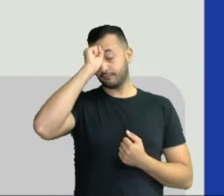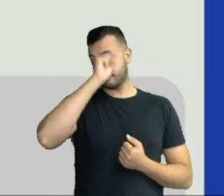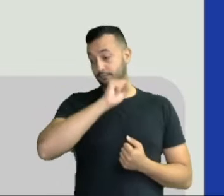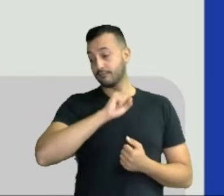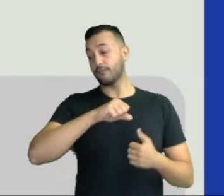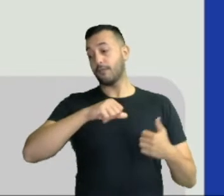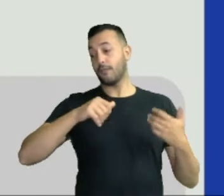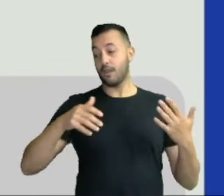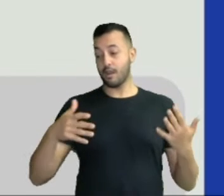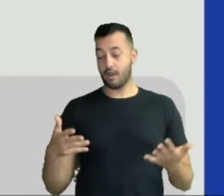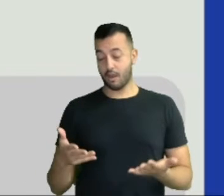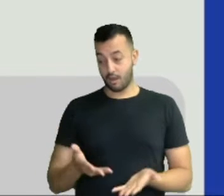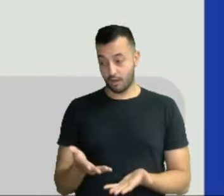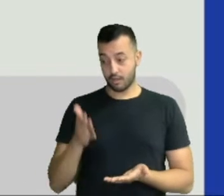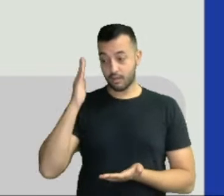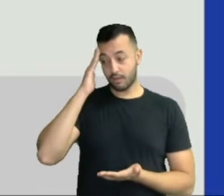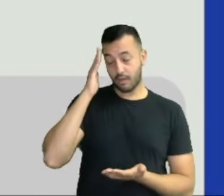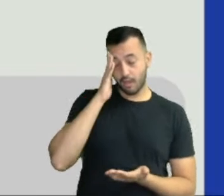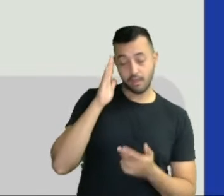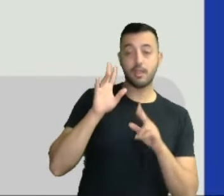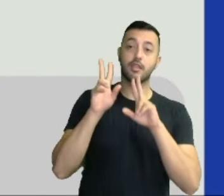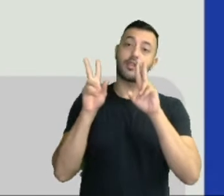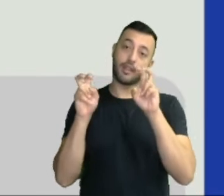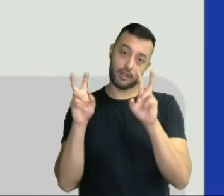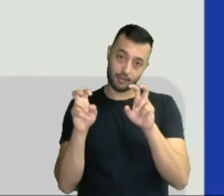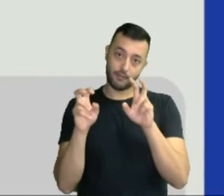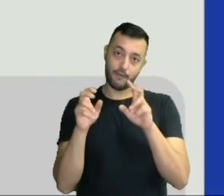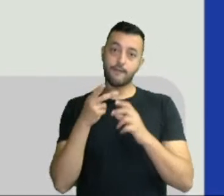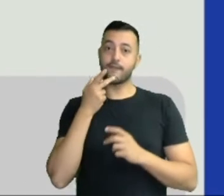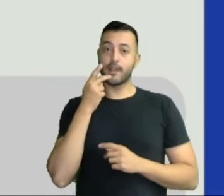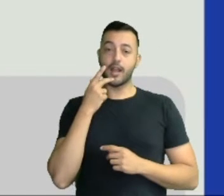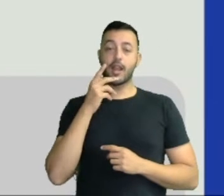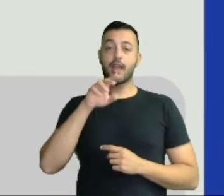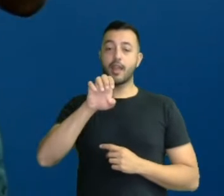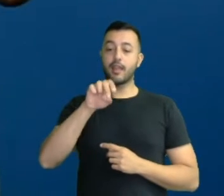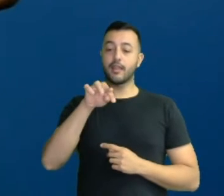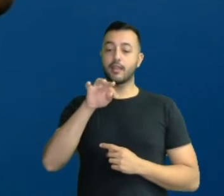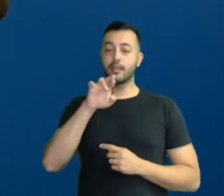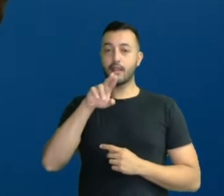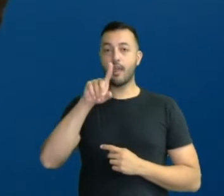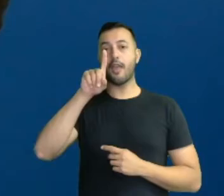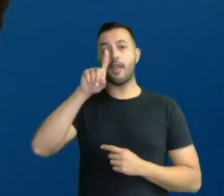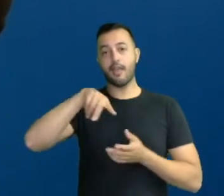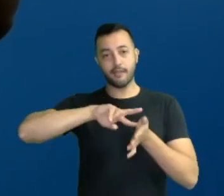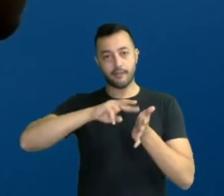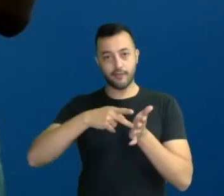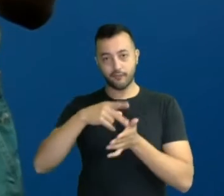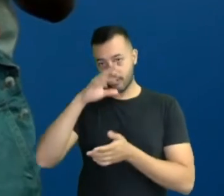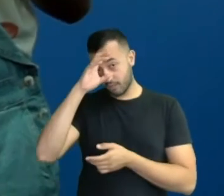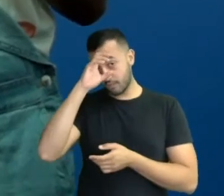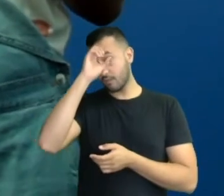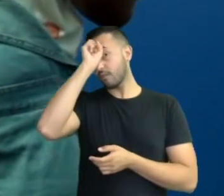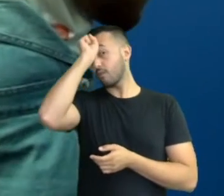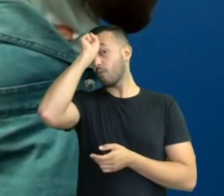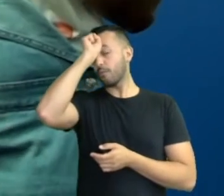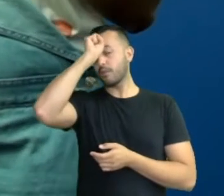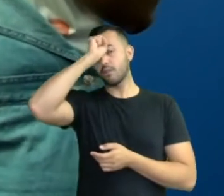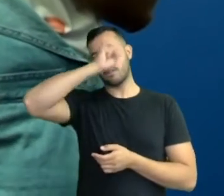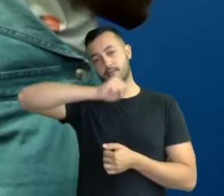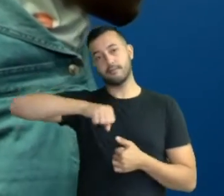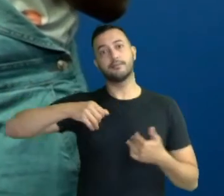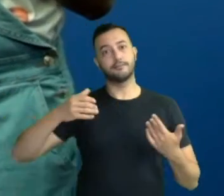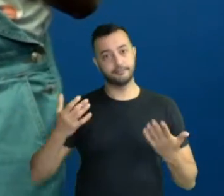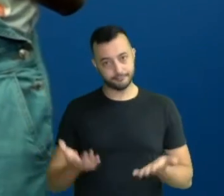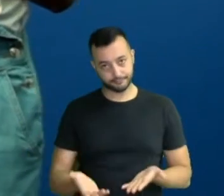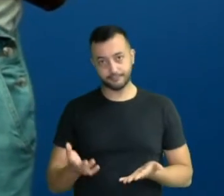Agora entendimos o tema. Então, quando eu falo entender no sentido de compreender, compreender alguma coisa, ele é usado na